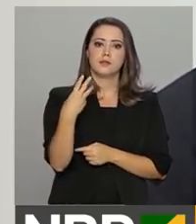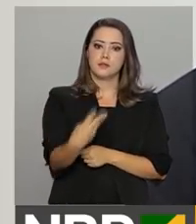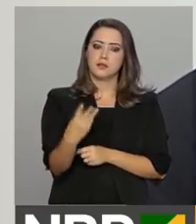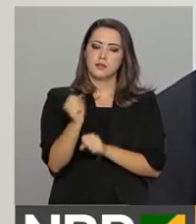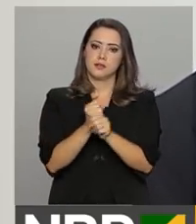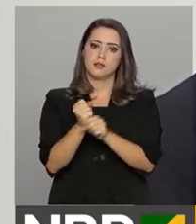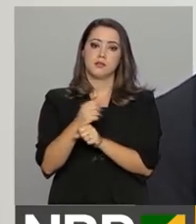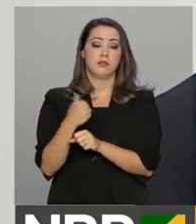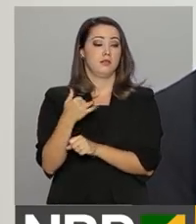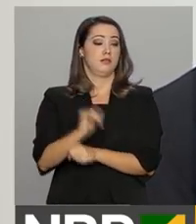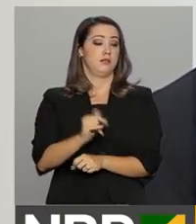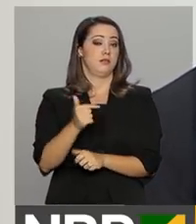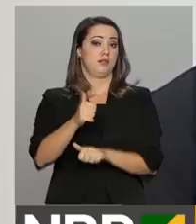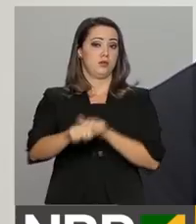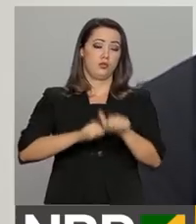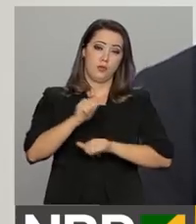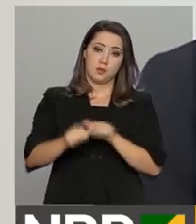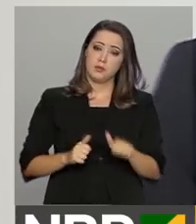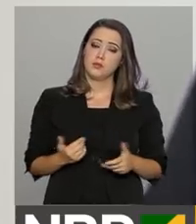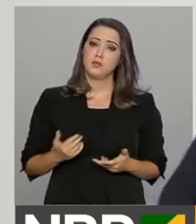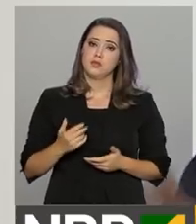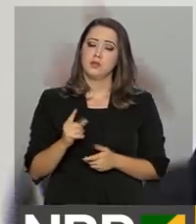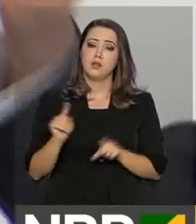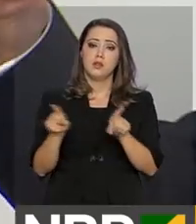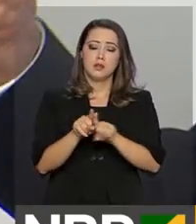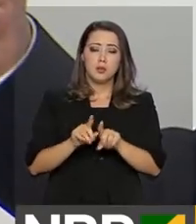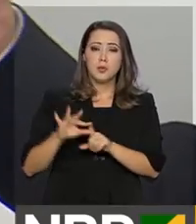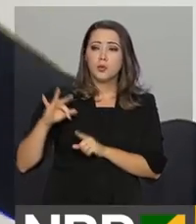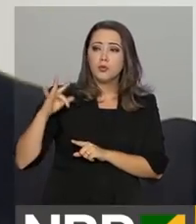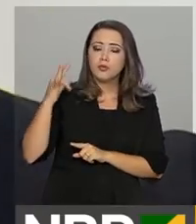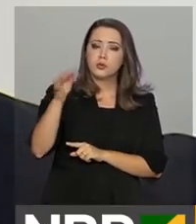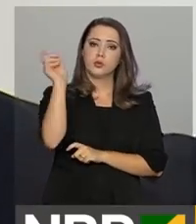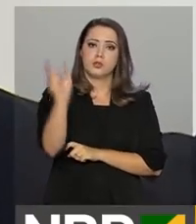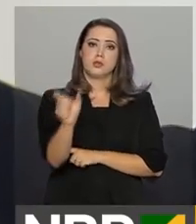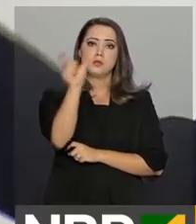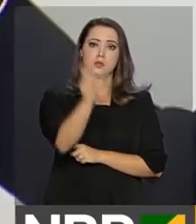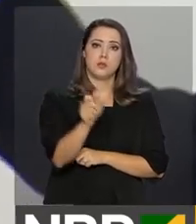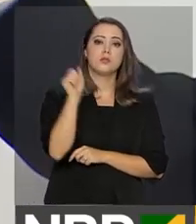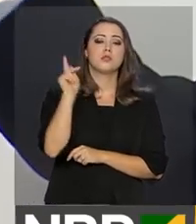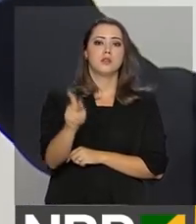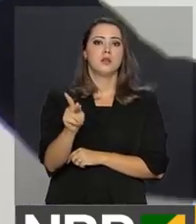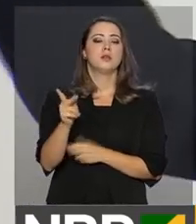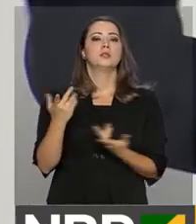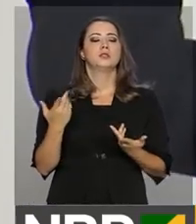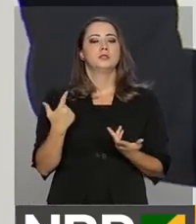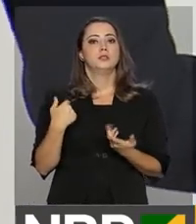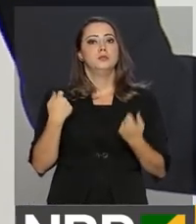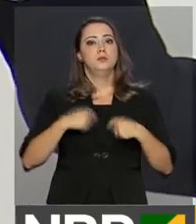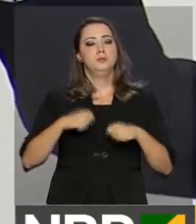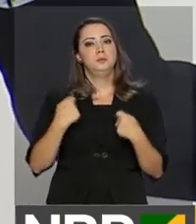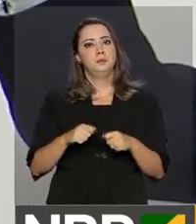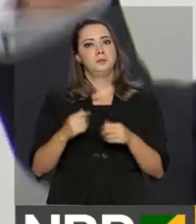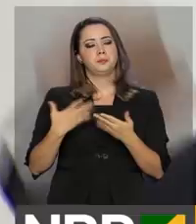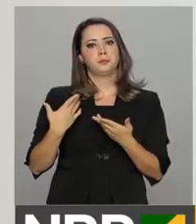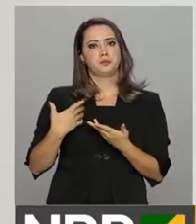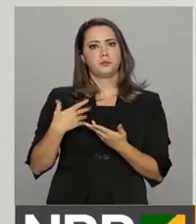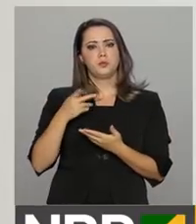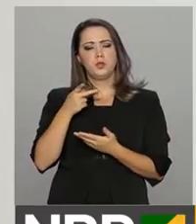fizermos uma modificação agora e daqueles que irão aposentar se e nós temos que desmistificar